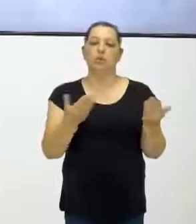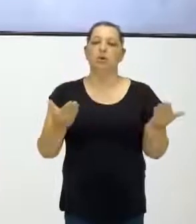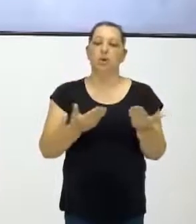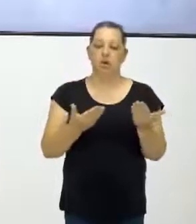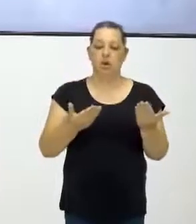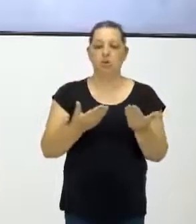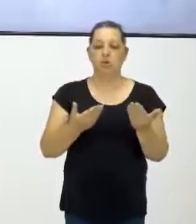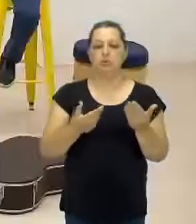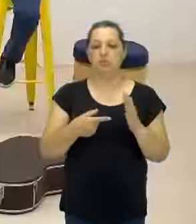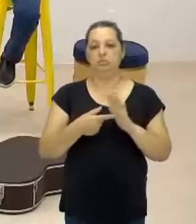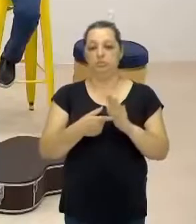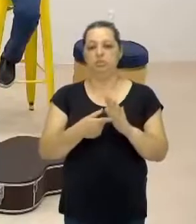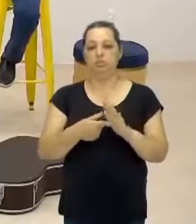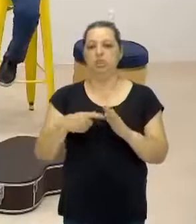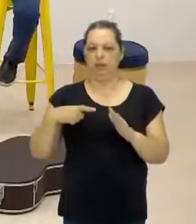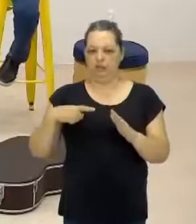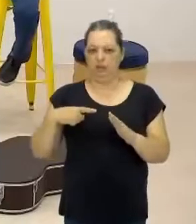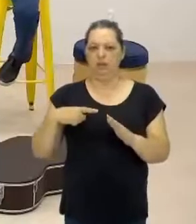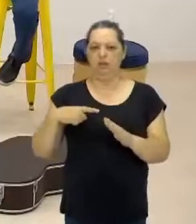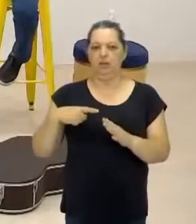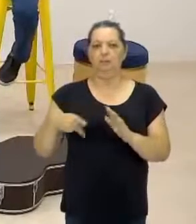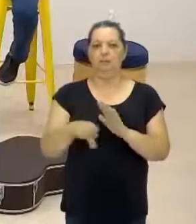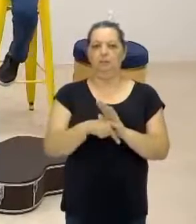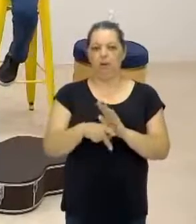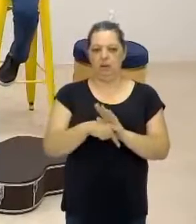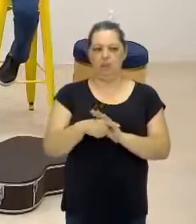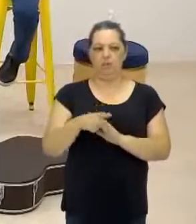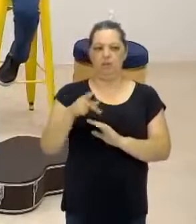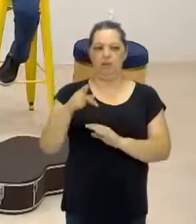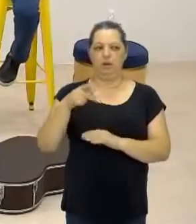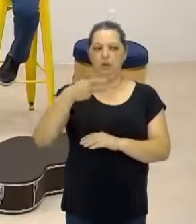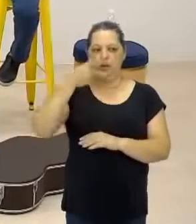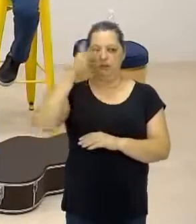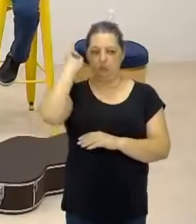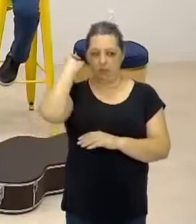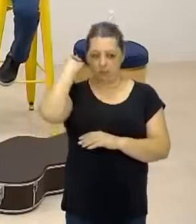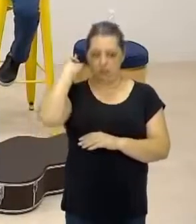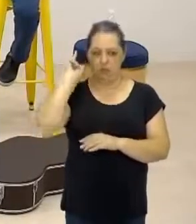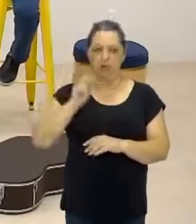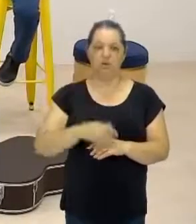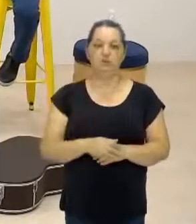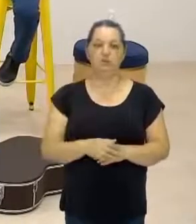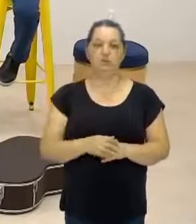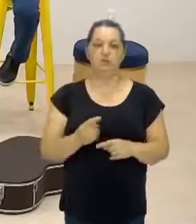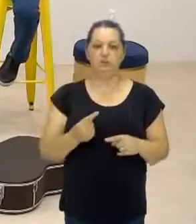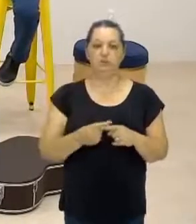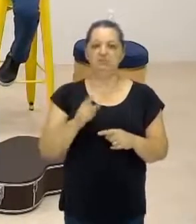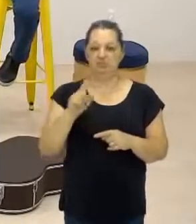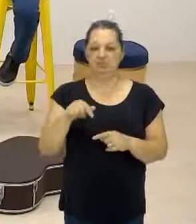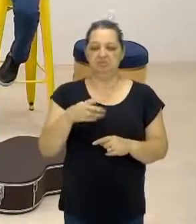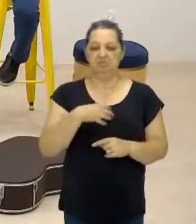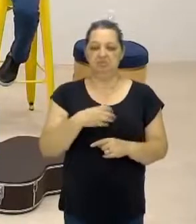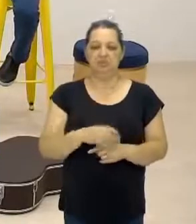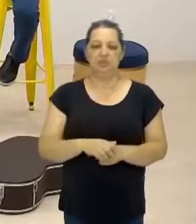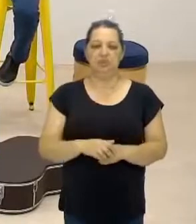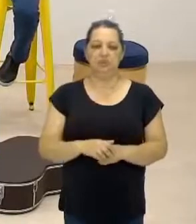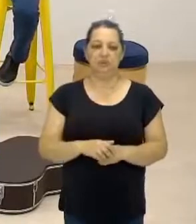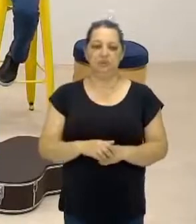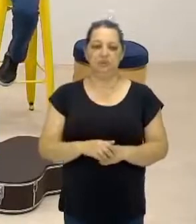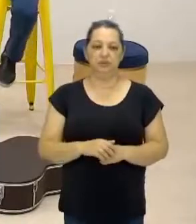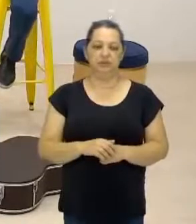cai bastante no vestibular também, nas provas também, né, professor? Bacana treinar um pouquinho, né? Isso aí, professor Giba. Fechou?